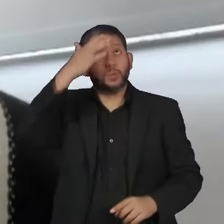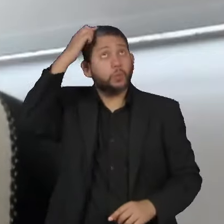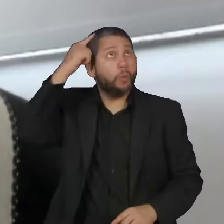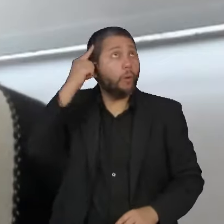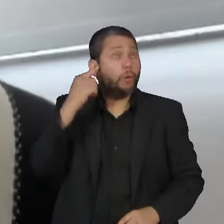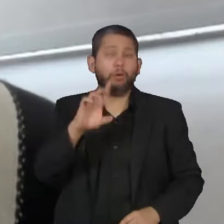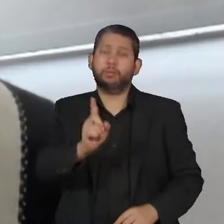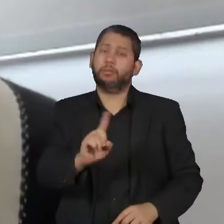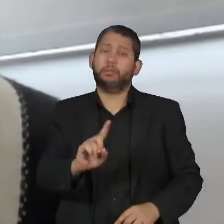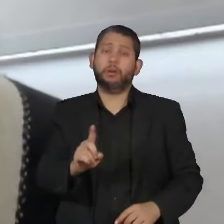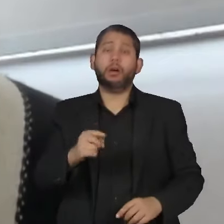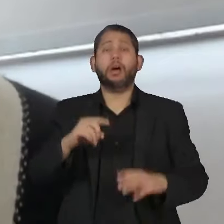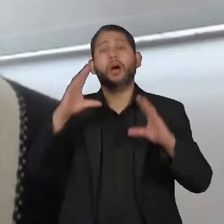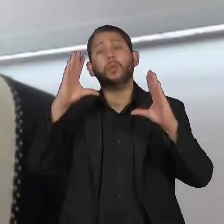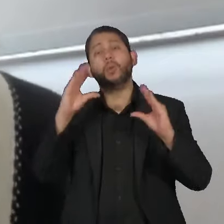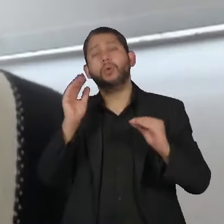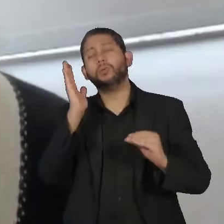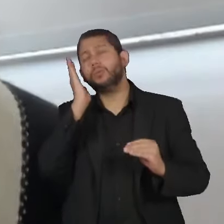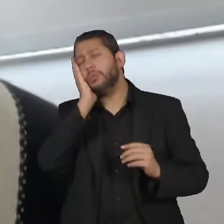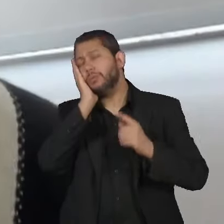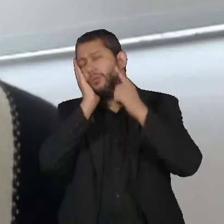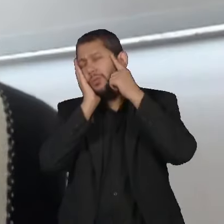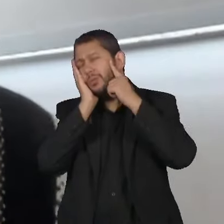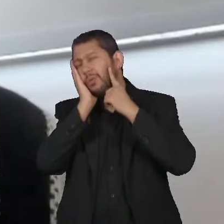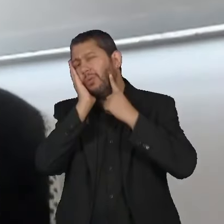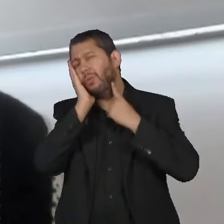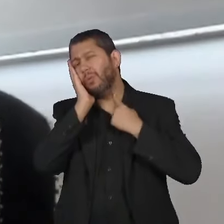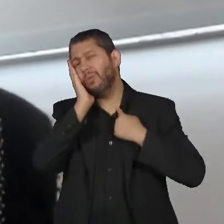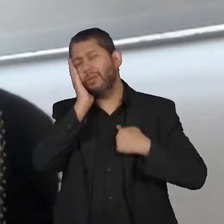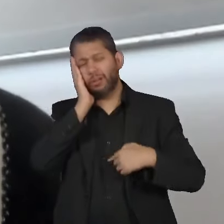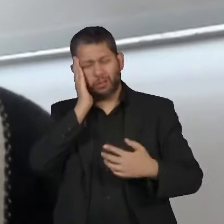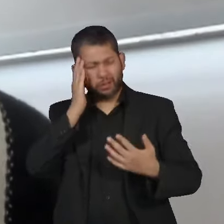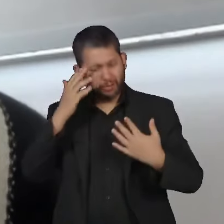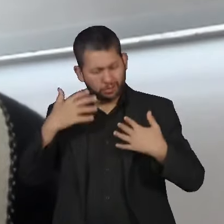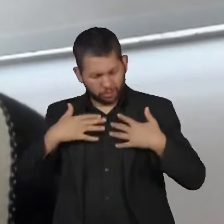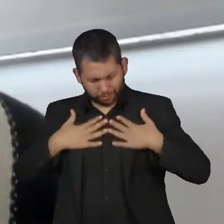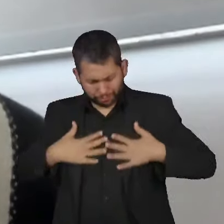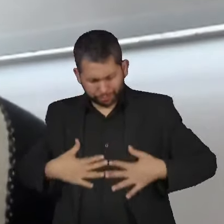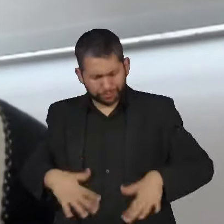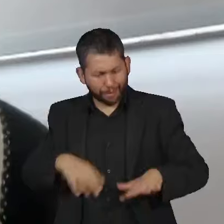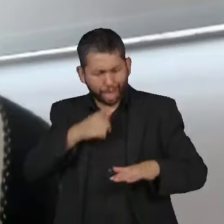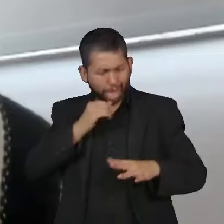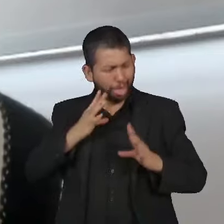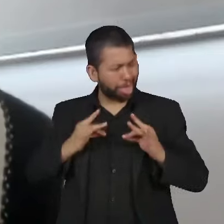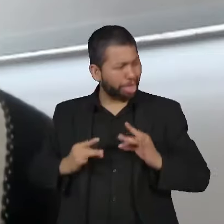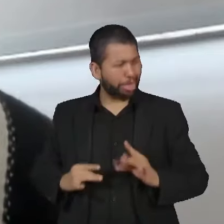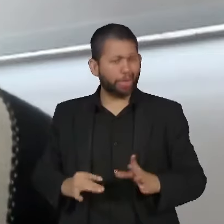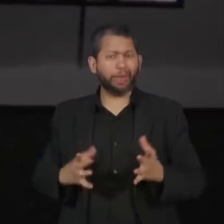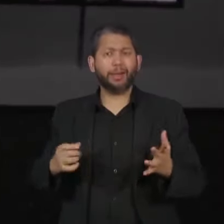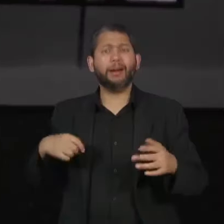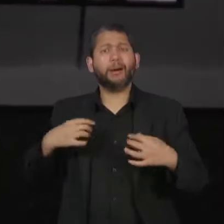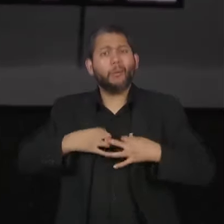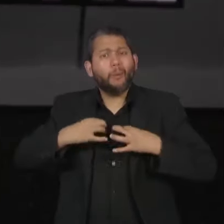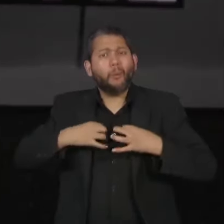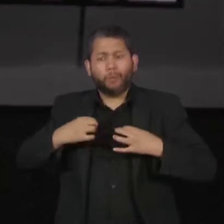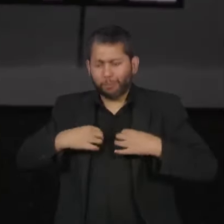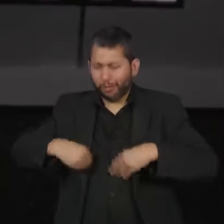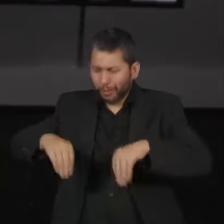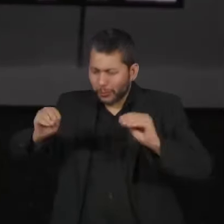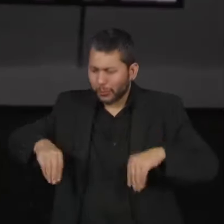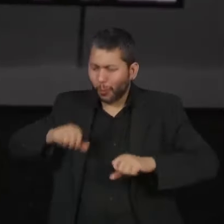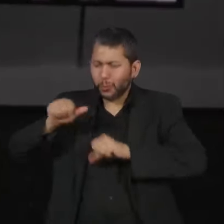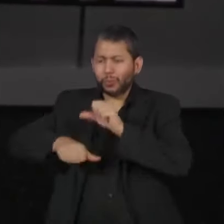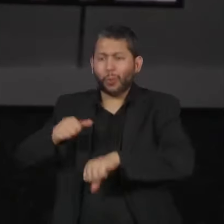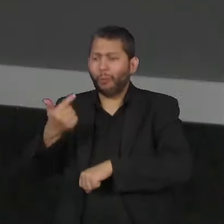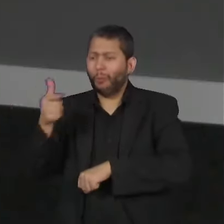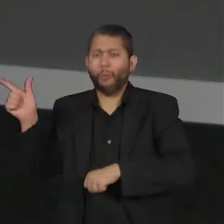cabeça, é um suor à noite, noturno, e é profuso, que você acorda encharcado e não raro tem que trocar o lençol da cama,